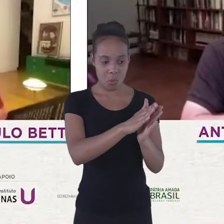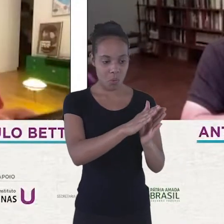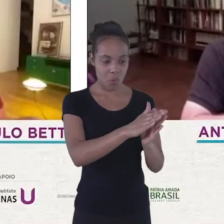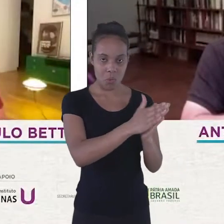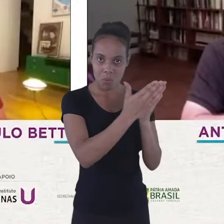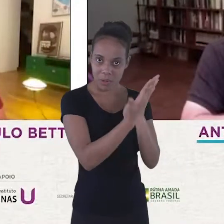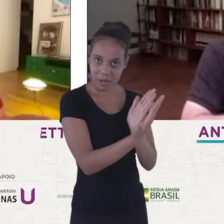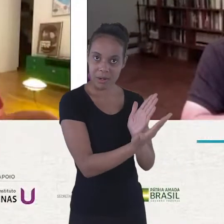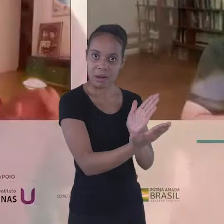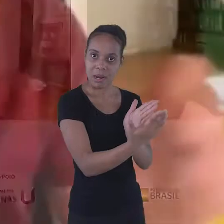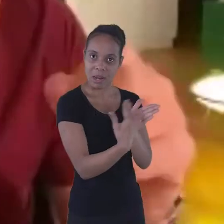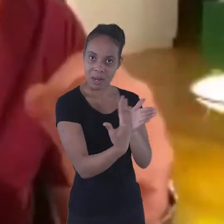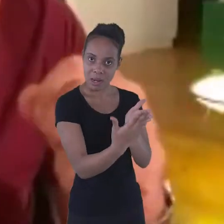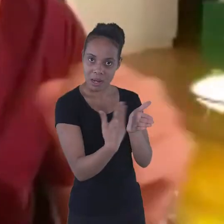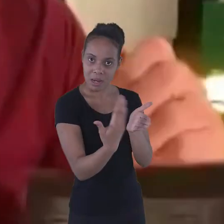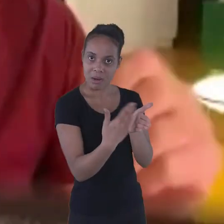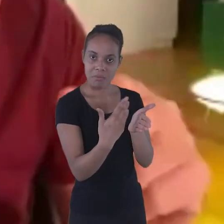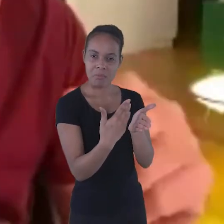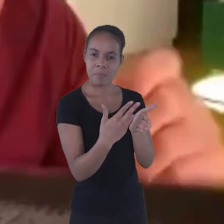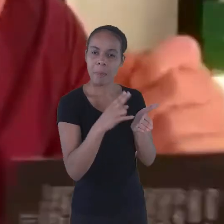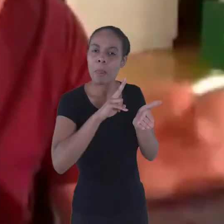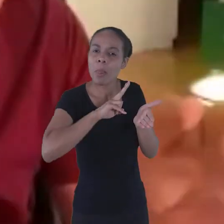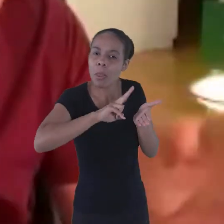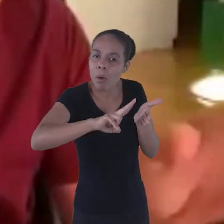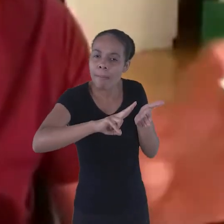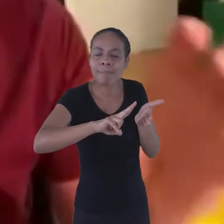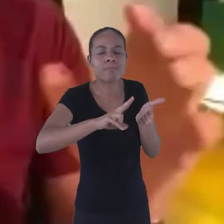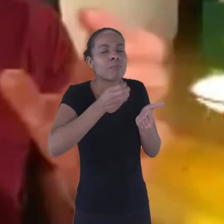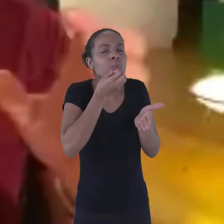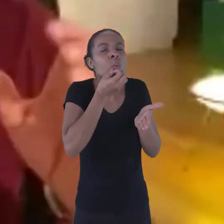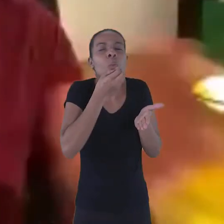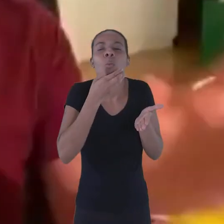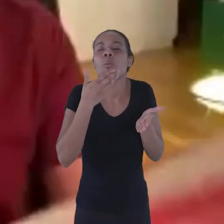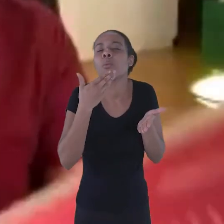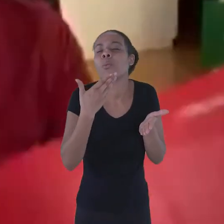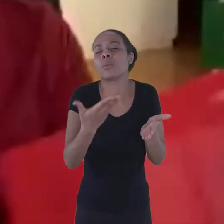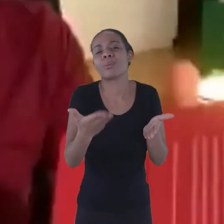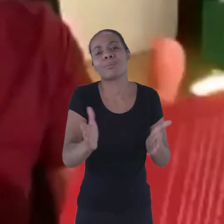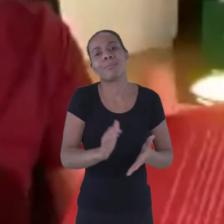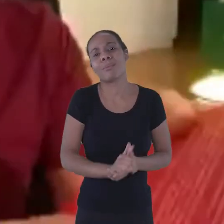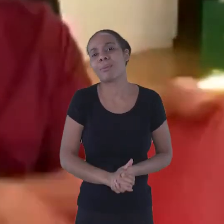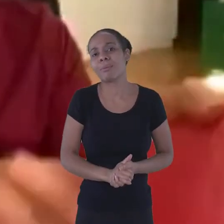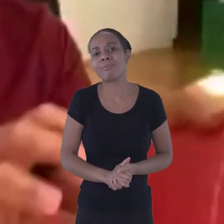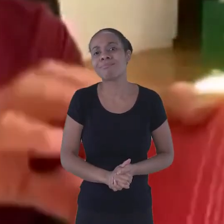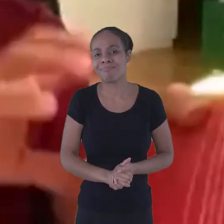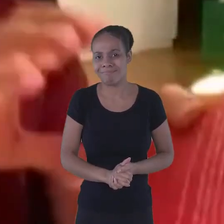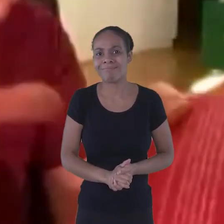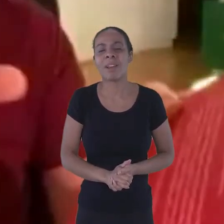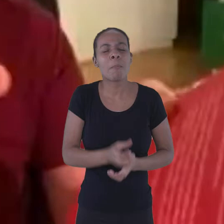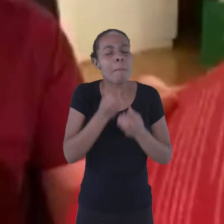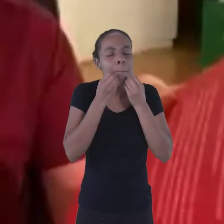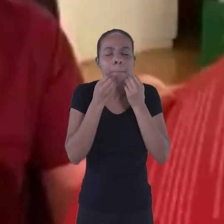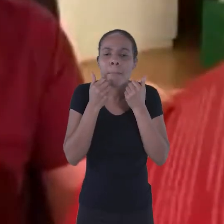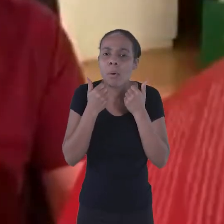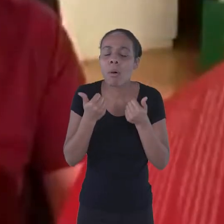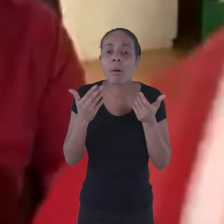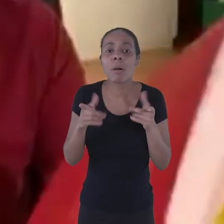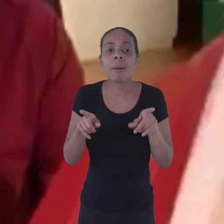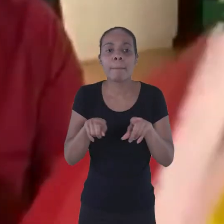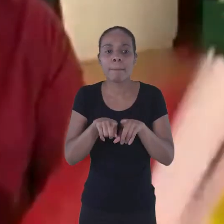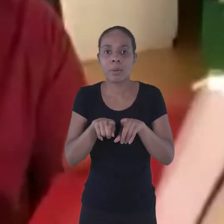Almas. Garimpo de Almas é muito bom, né? E é gozado que quando você vai para um lado